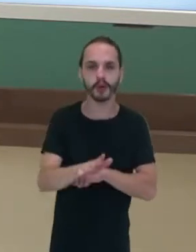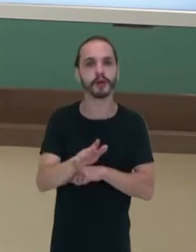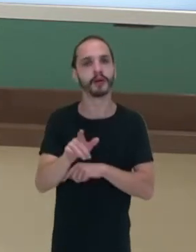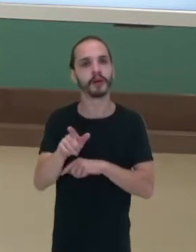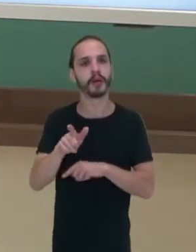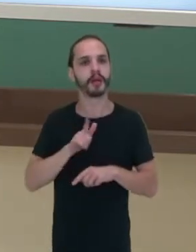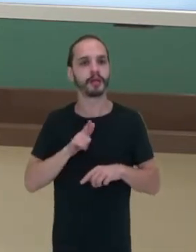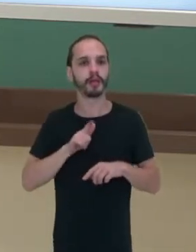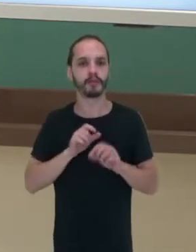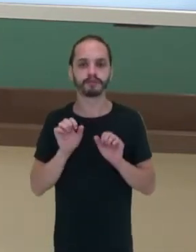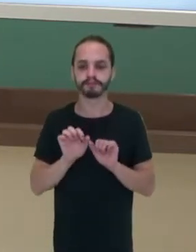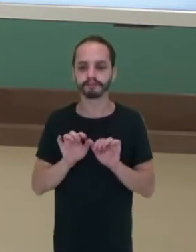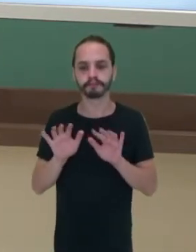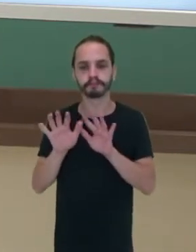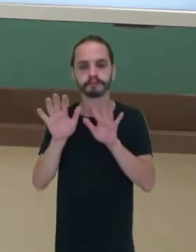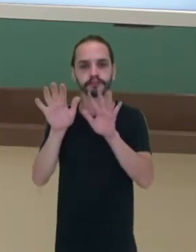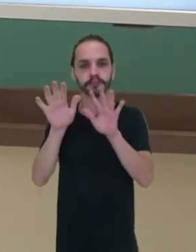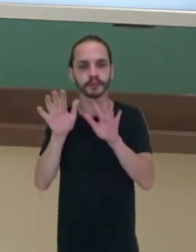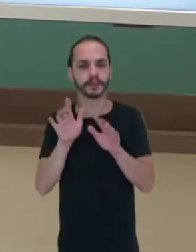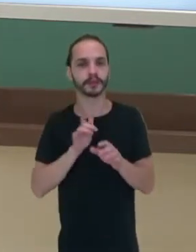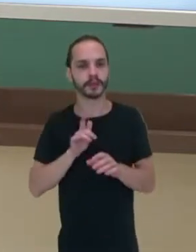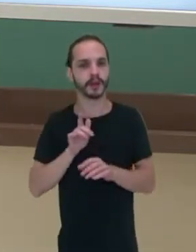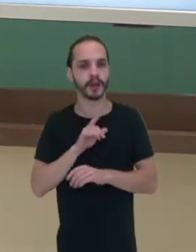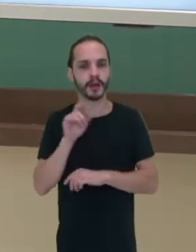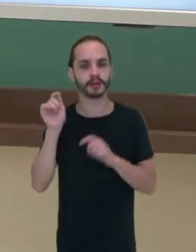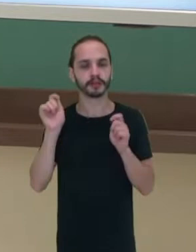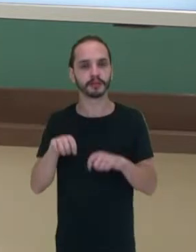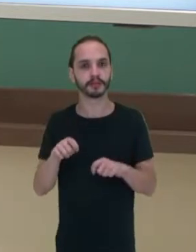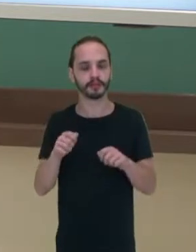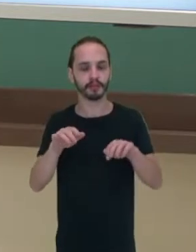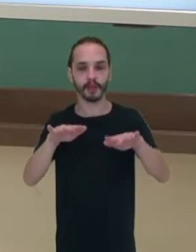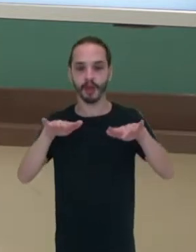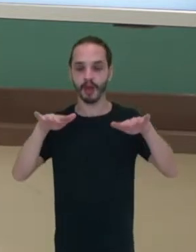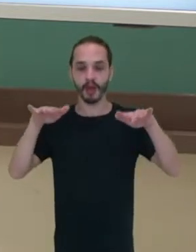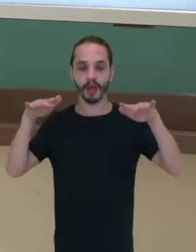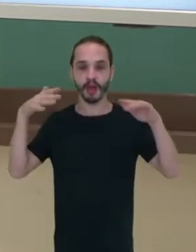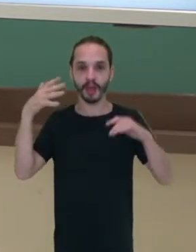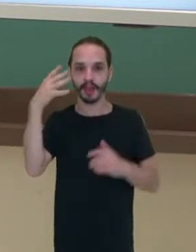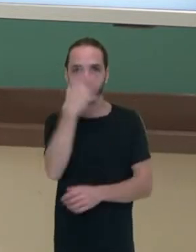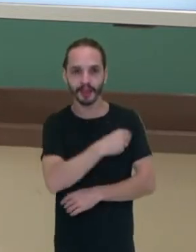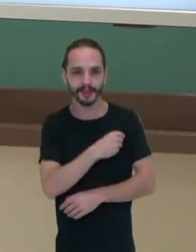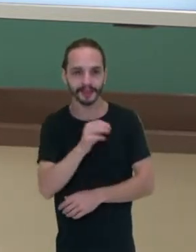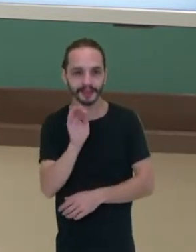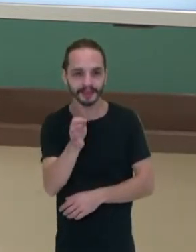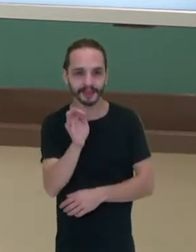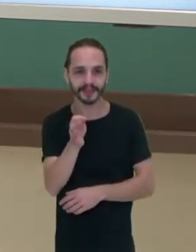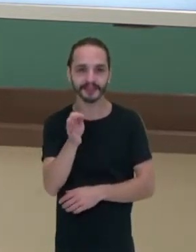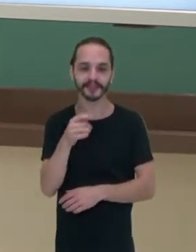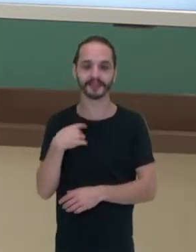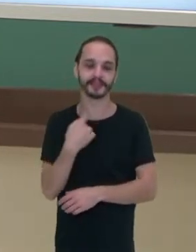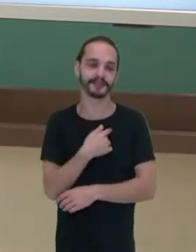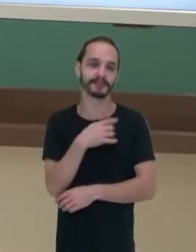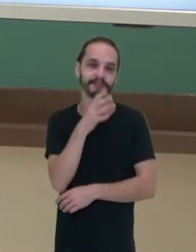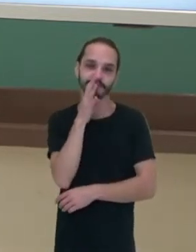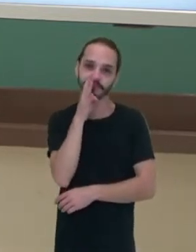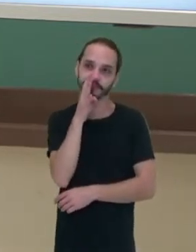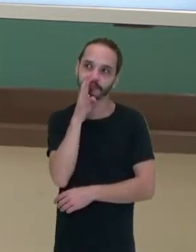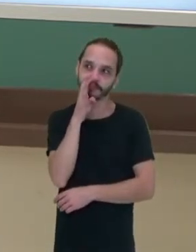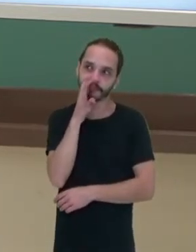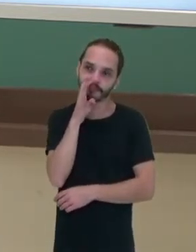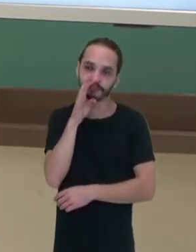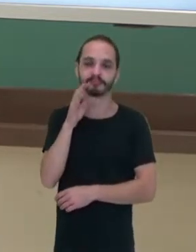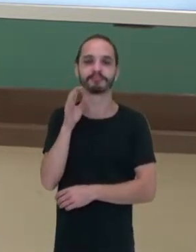essas substâncias e dando para nós essa belíssima imagem que nós, então, nos